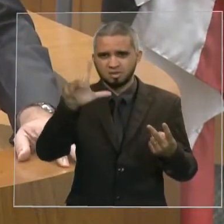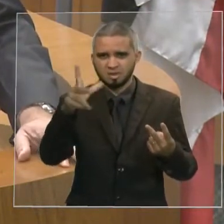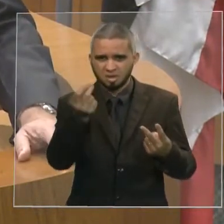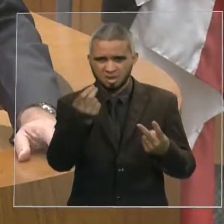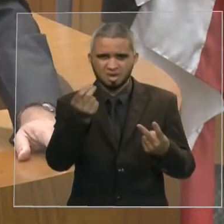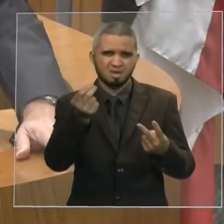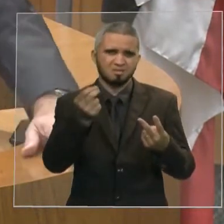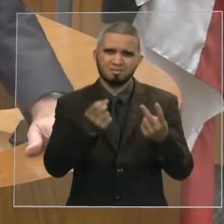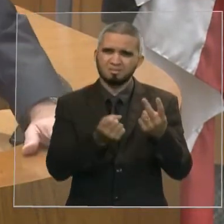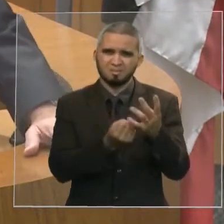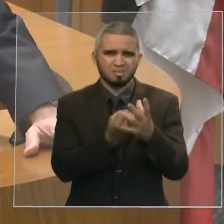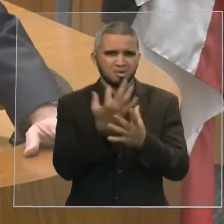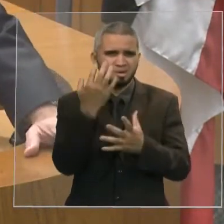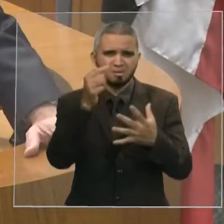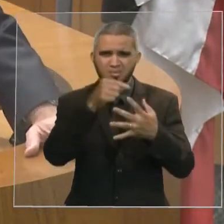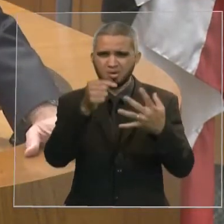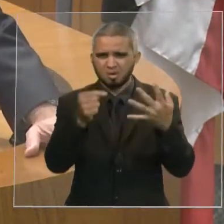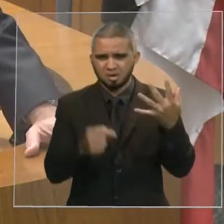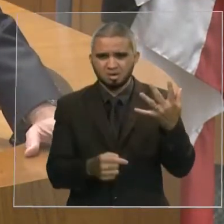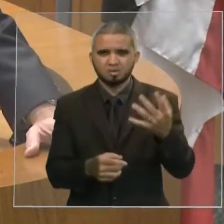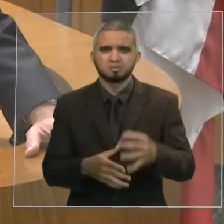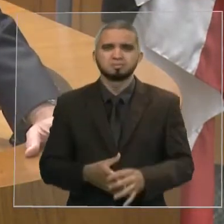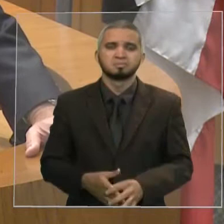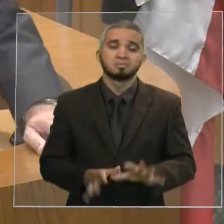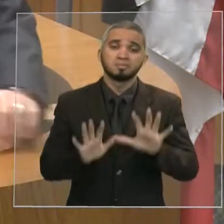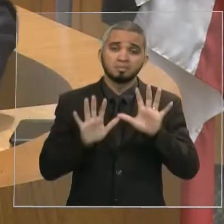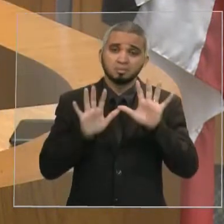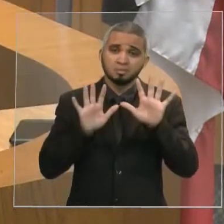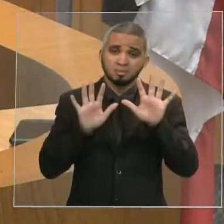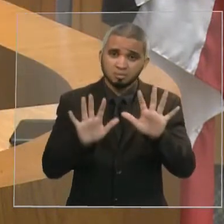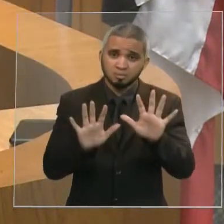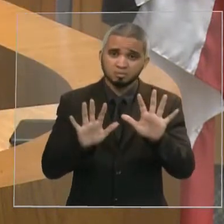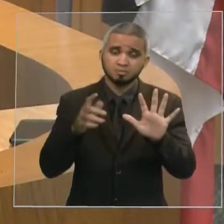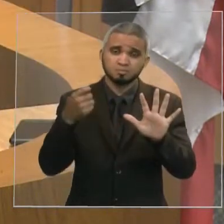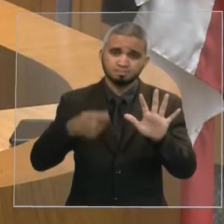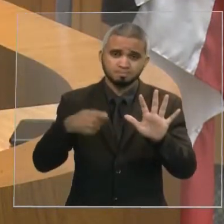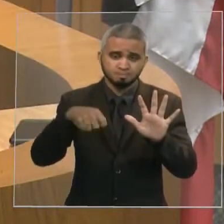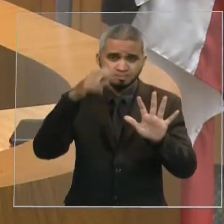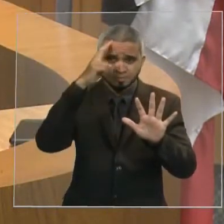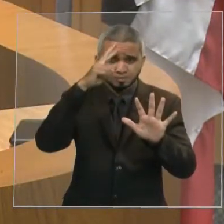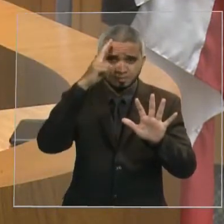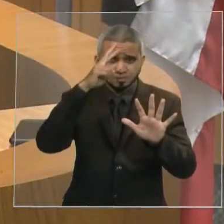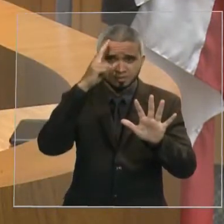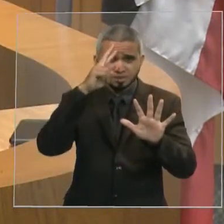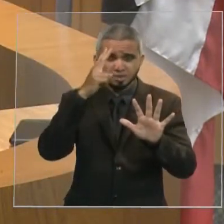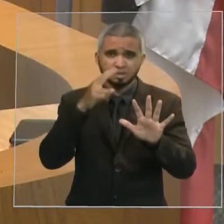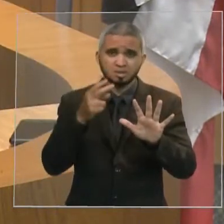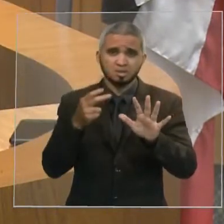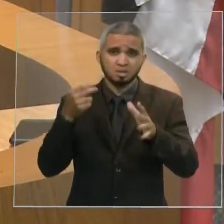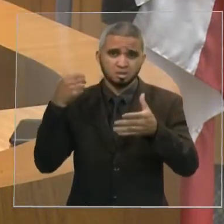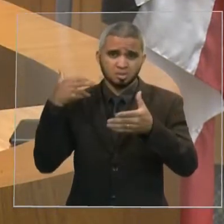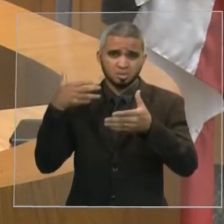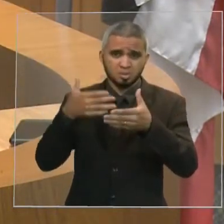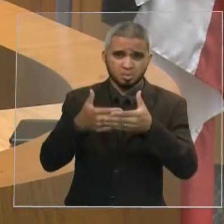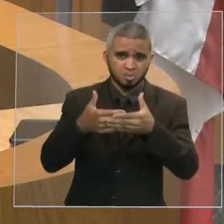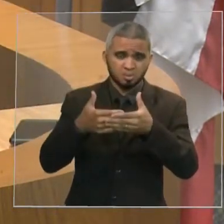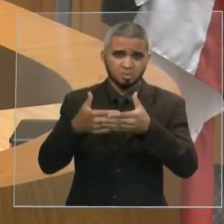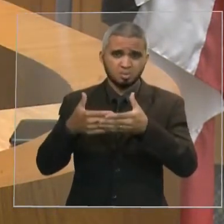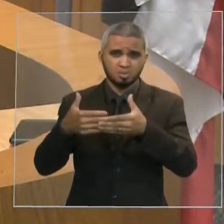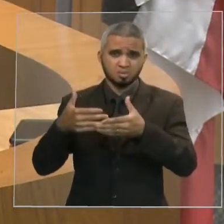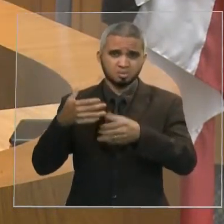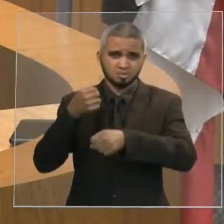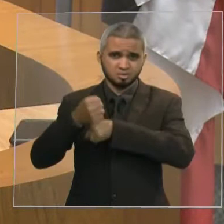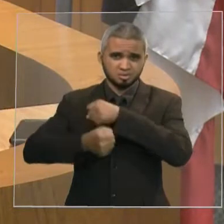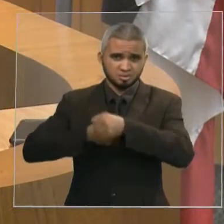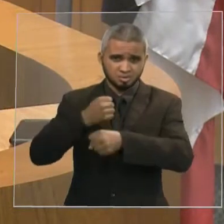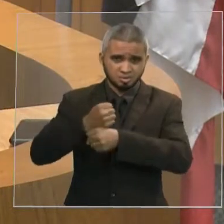Mas não podemos deixar de ressaltar que nos últimos anos, a administração do Porto Itaqui